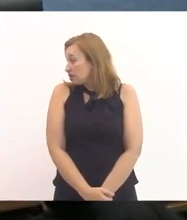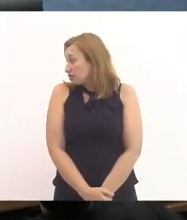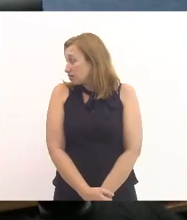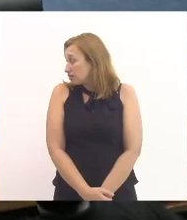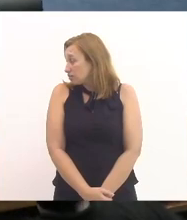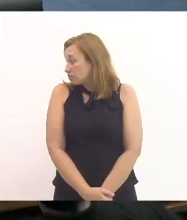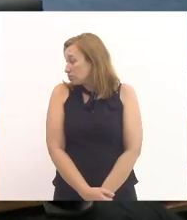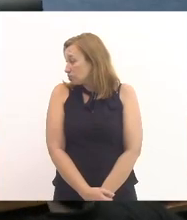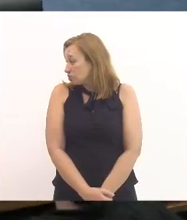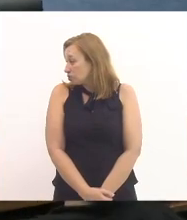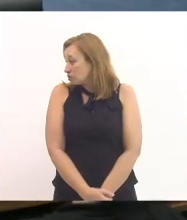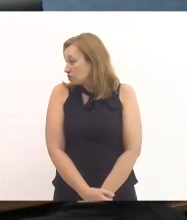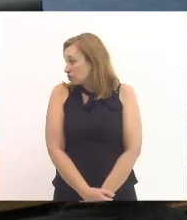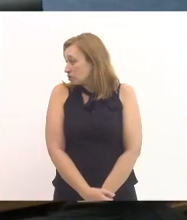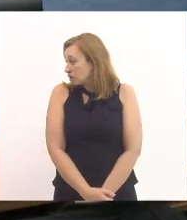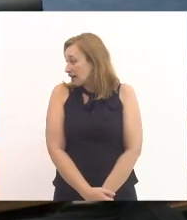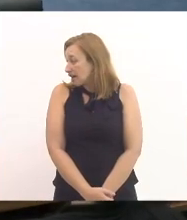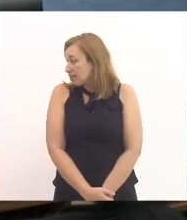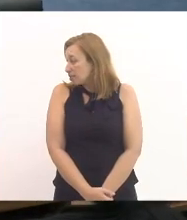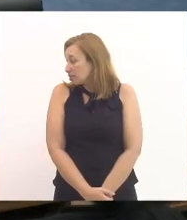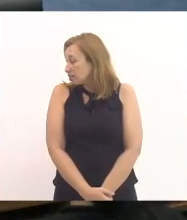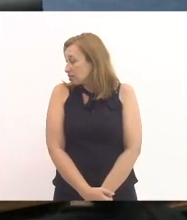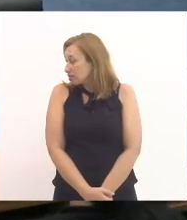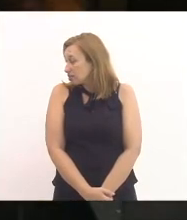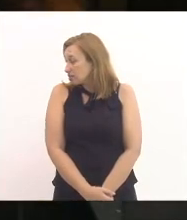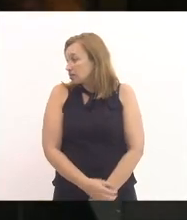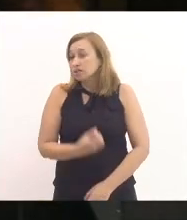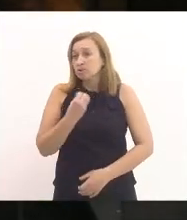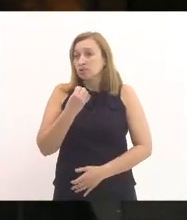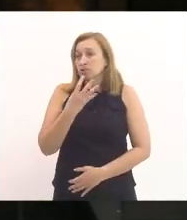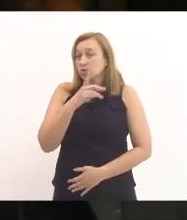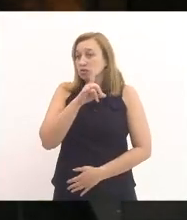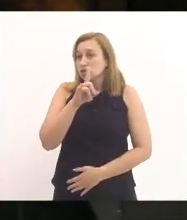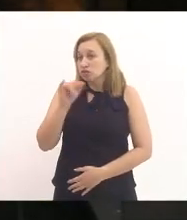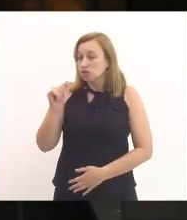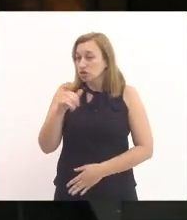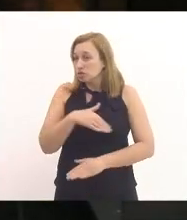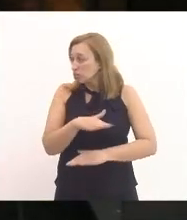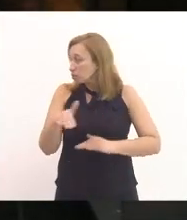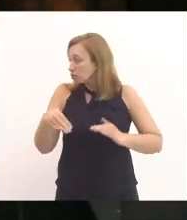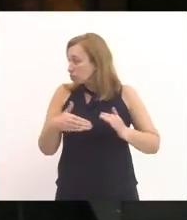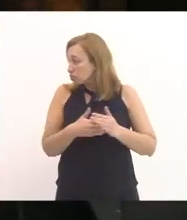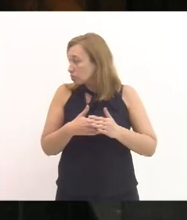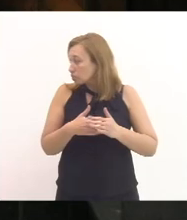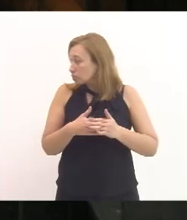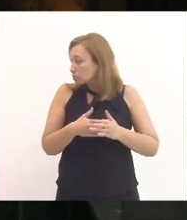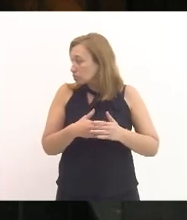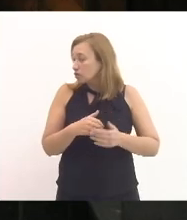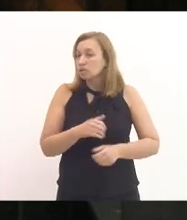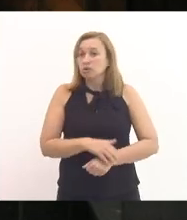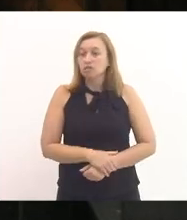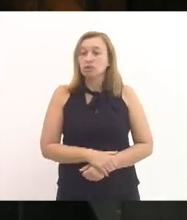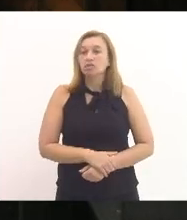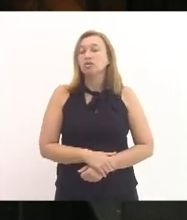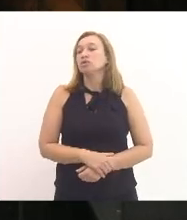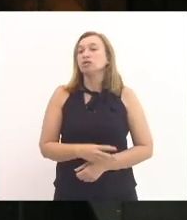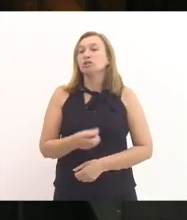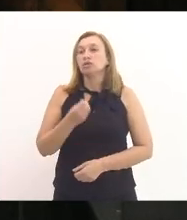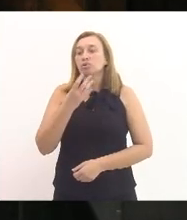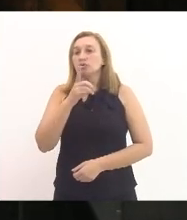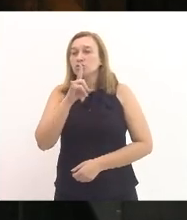e é bom dia a todos bom dia excelentíssimo Deputado Rodrigo Amorim